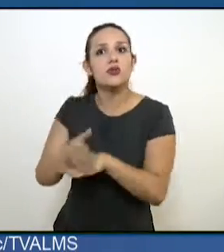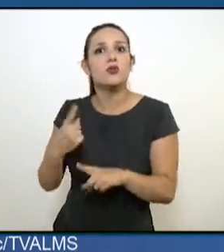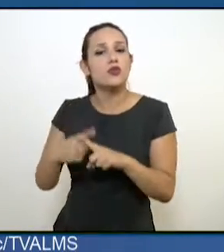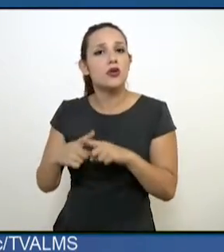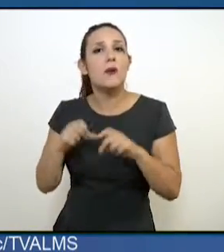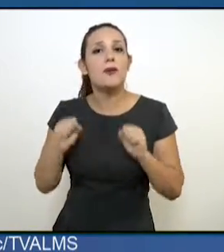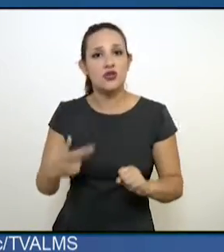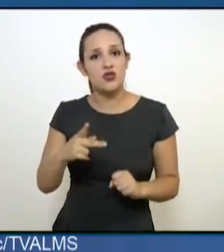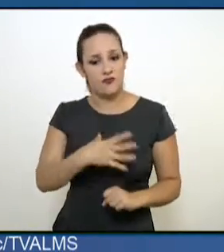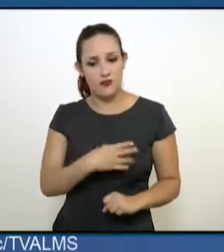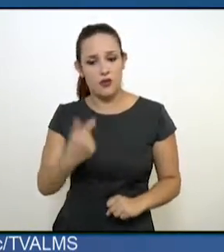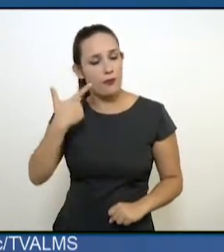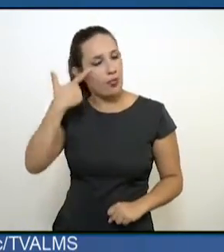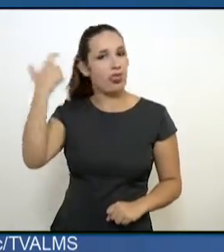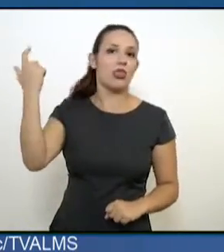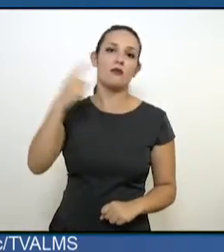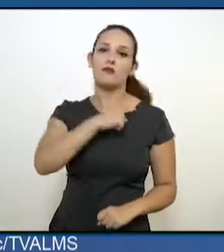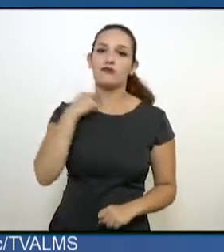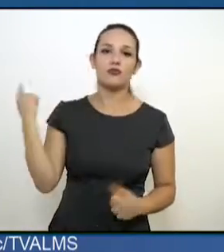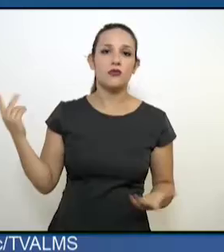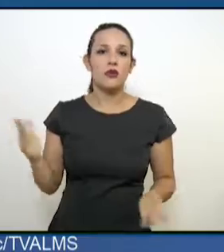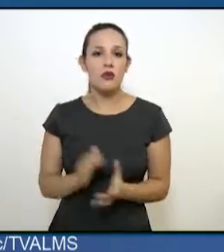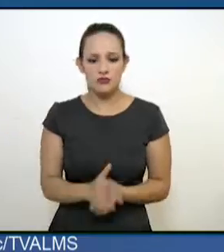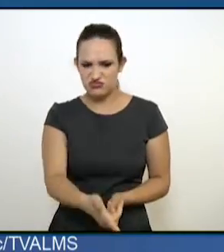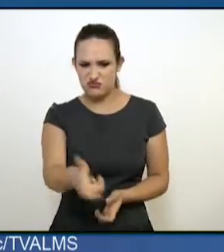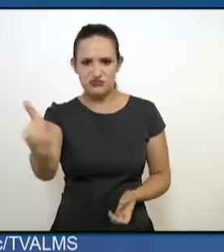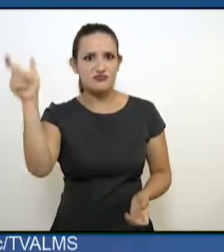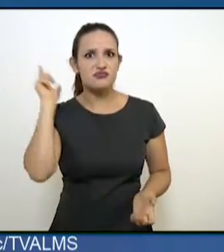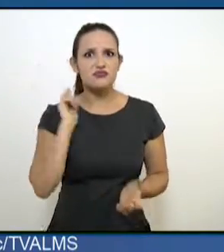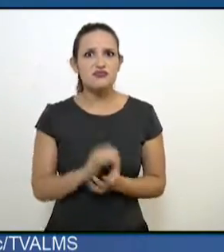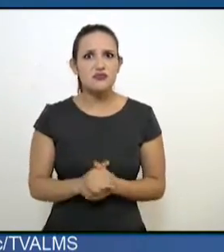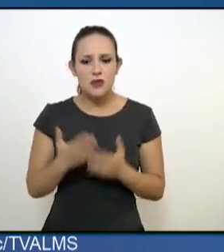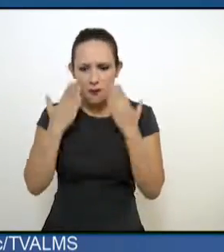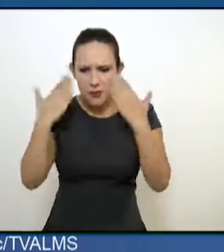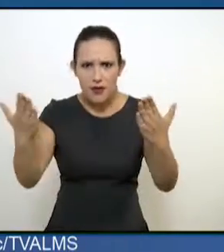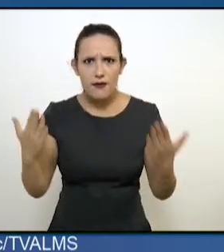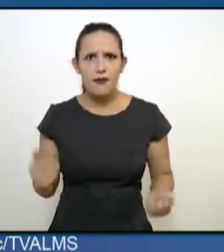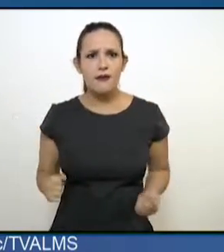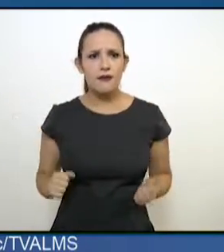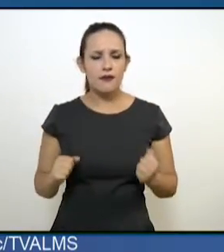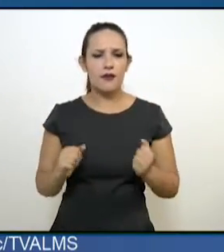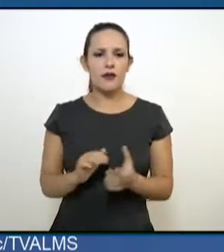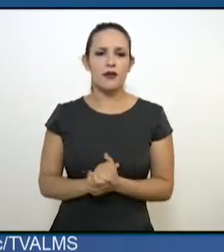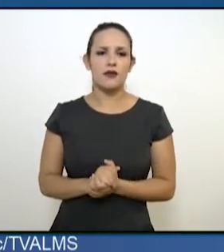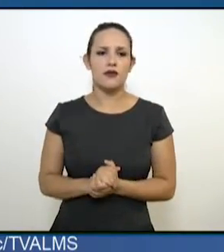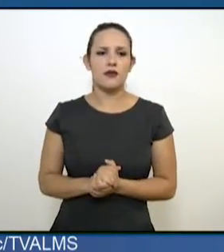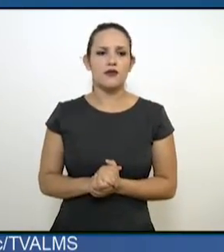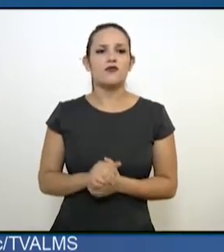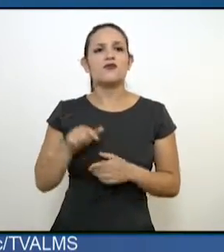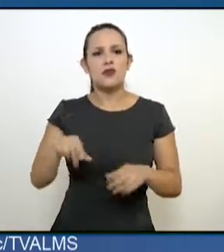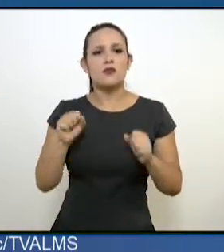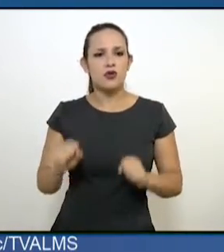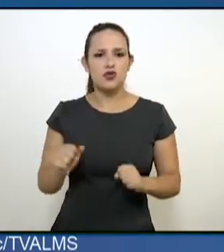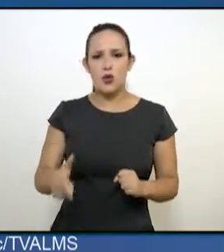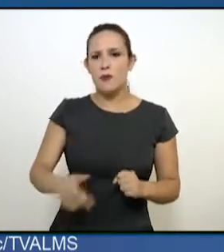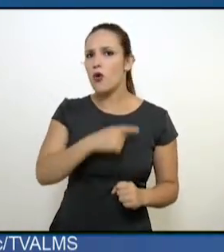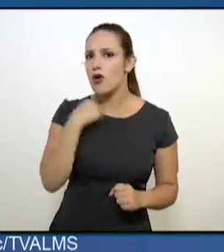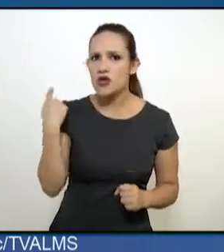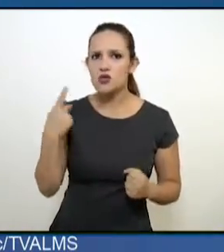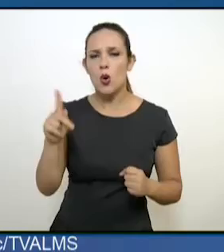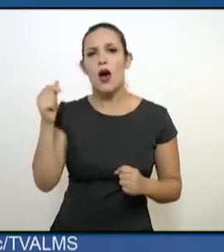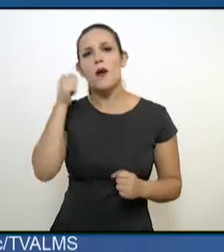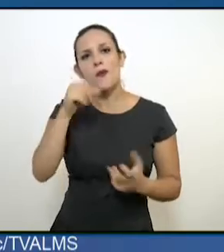morto de dia, não é à noite e não é mais nas favelas. É na zona sul do Rio de Janeiro. Você pode ser morto, a sua mulher pode ser